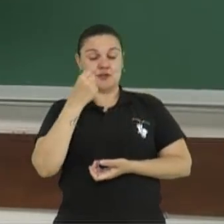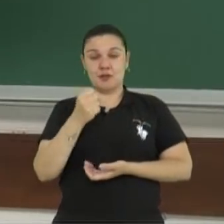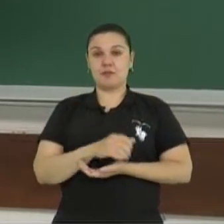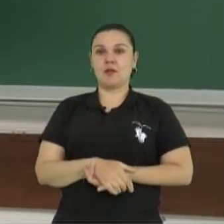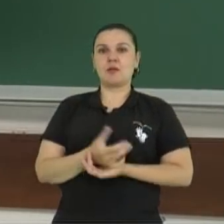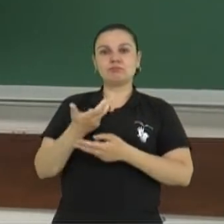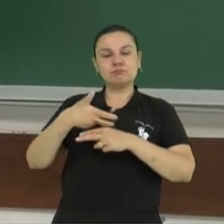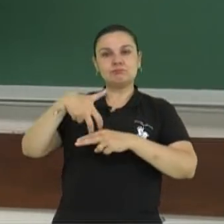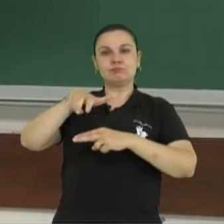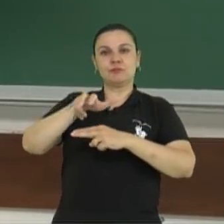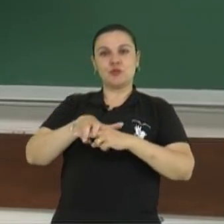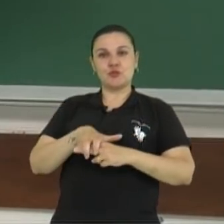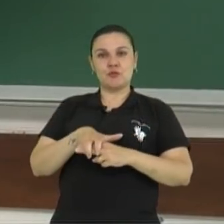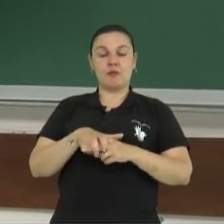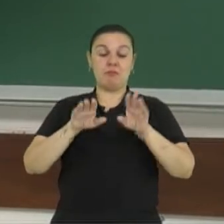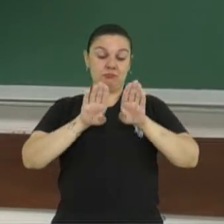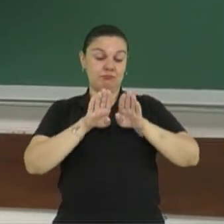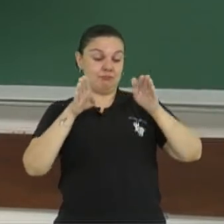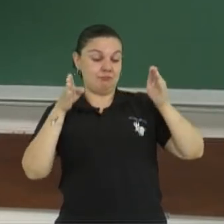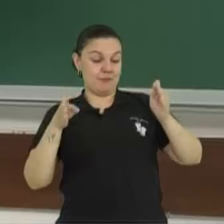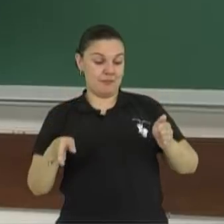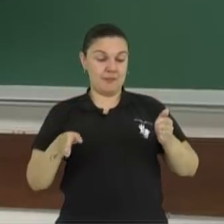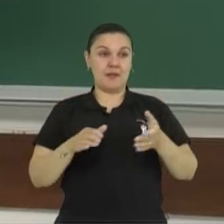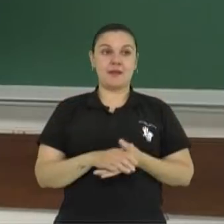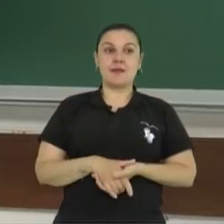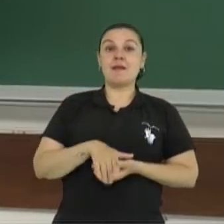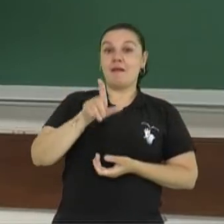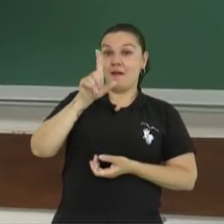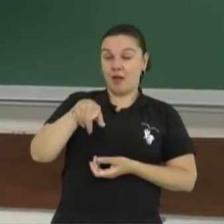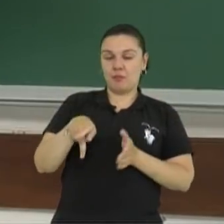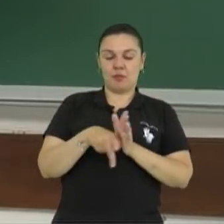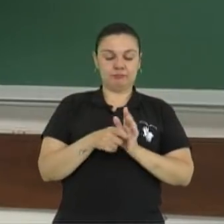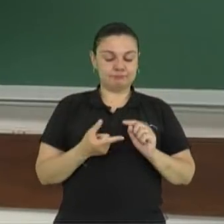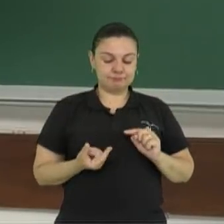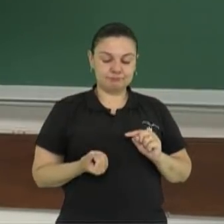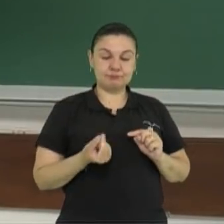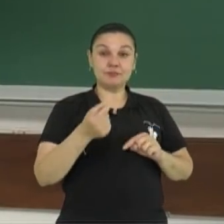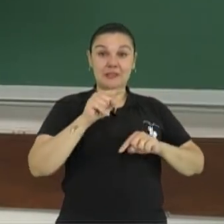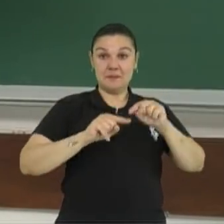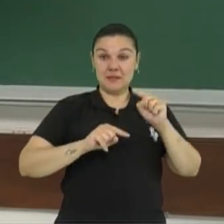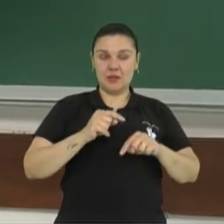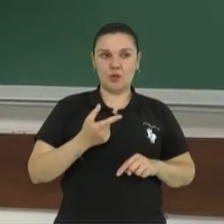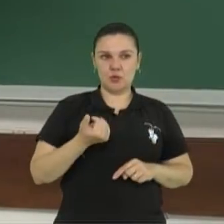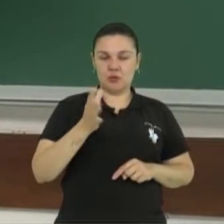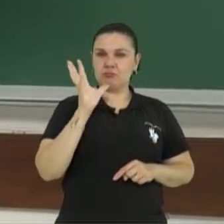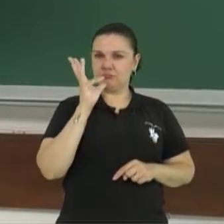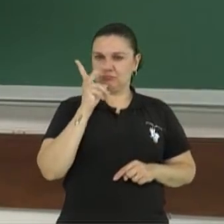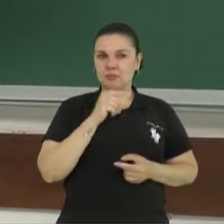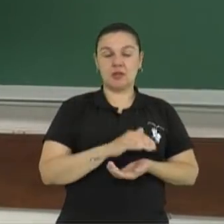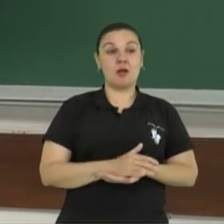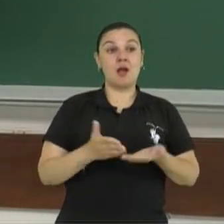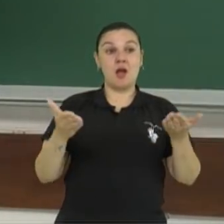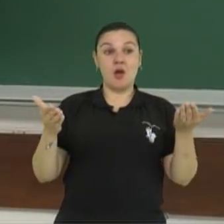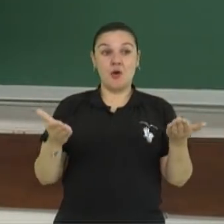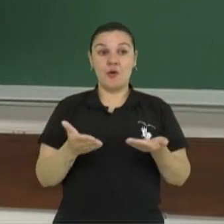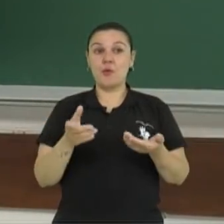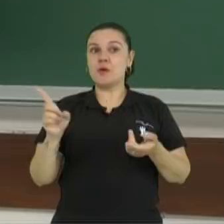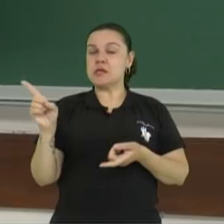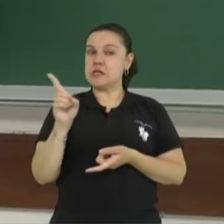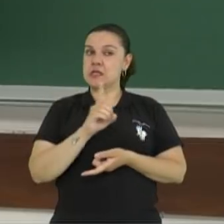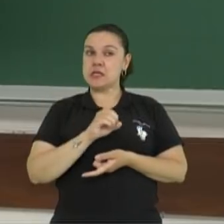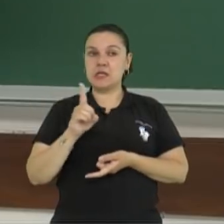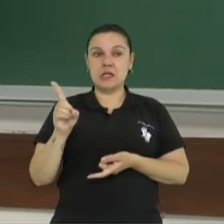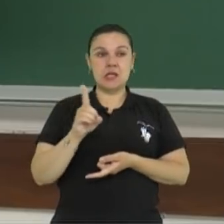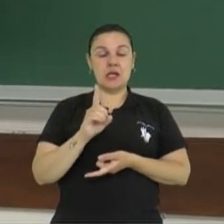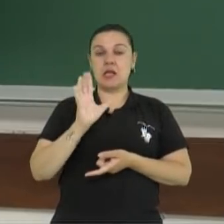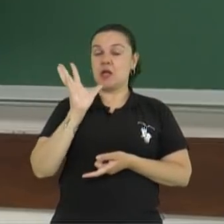o sofá, uma mesa, né? São bens duráveis, que duram um certo tempo. E também os